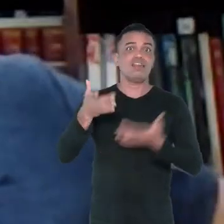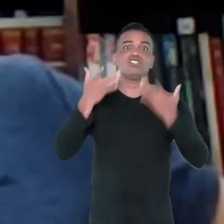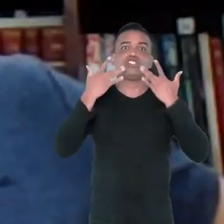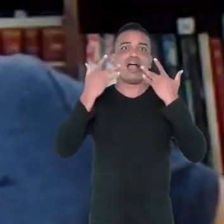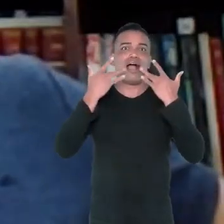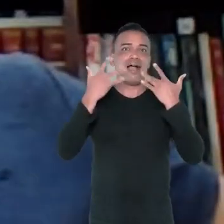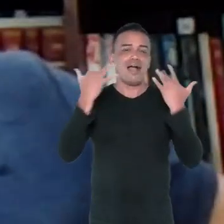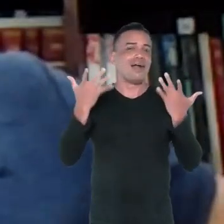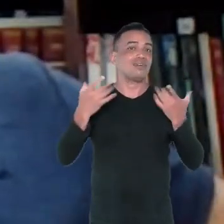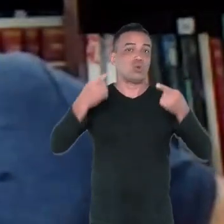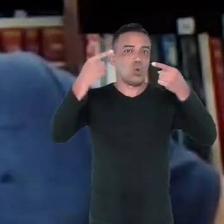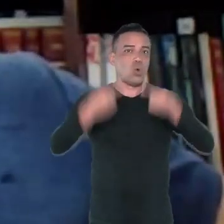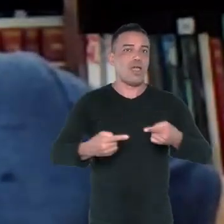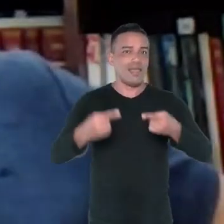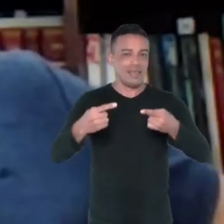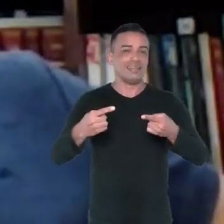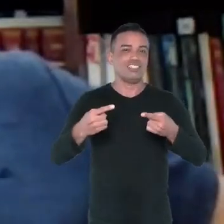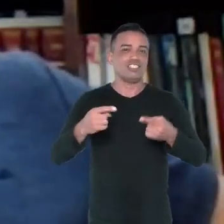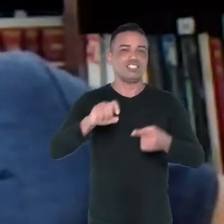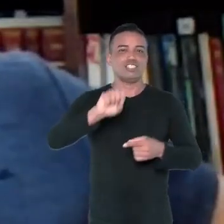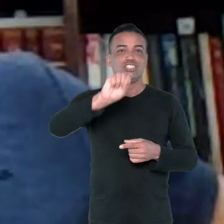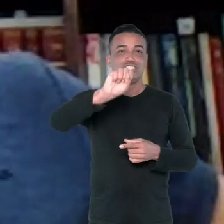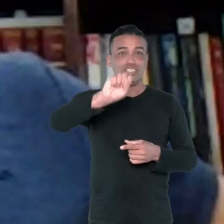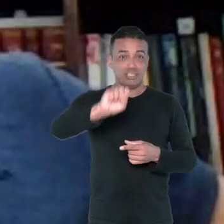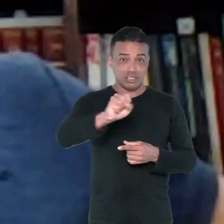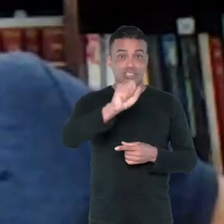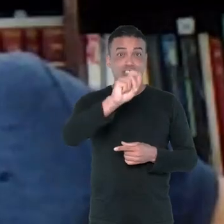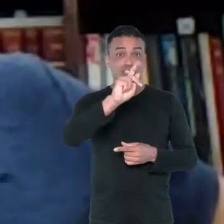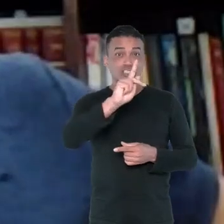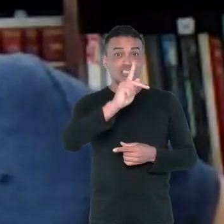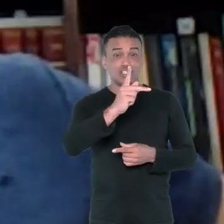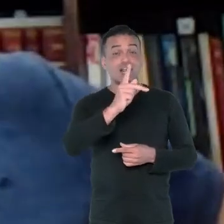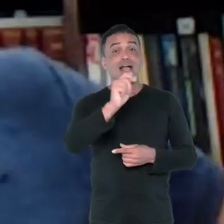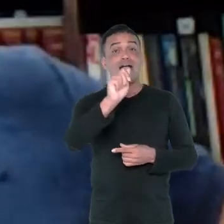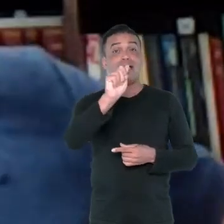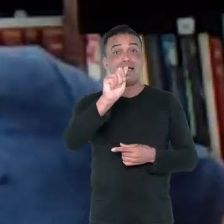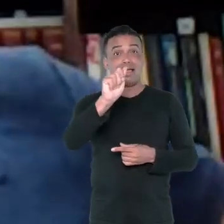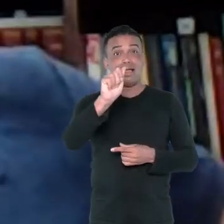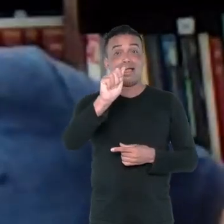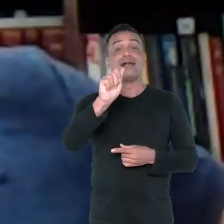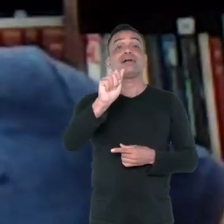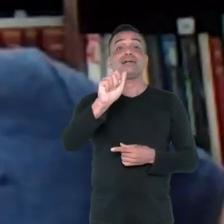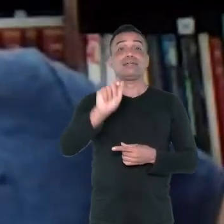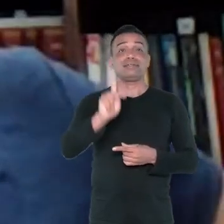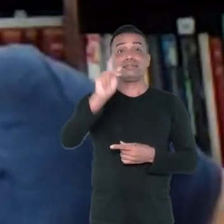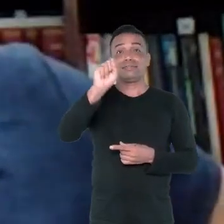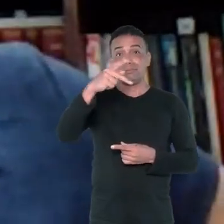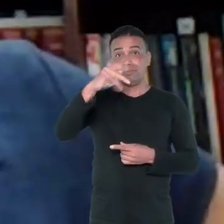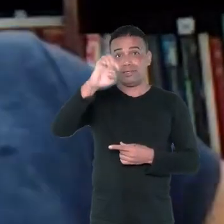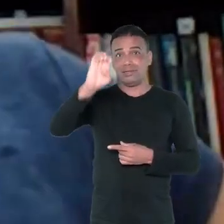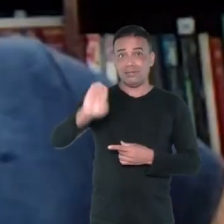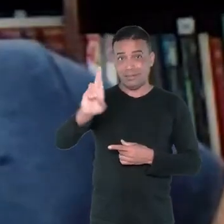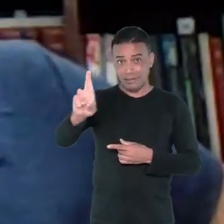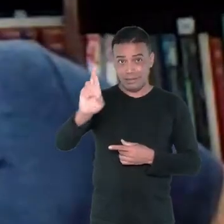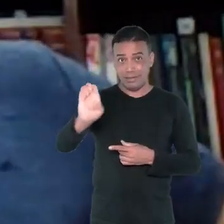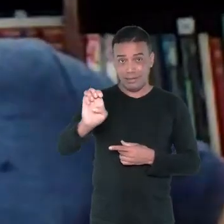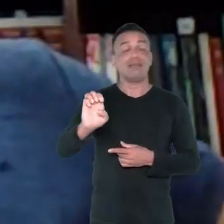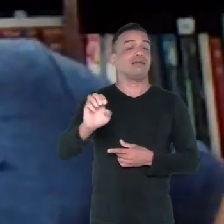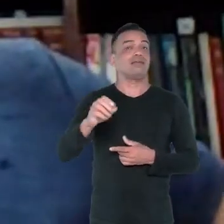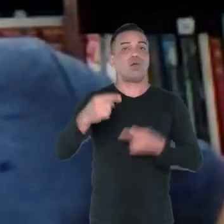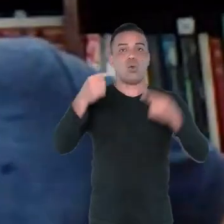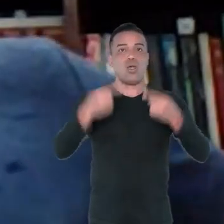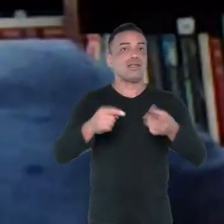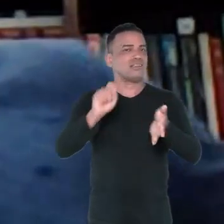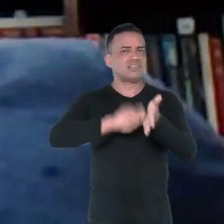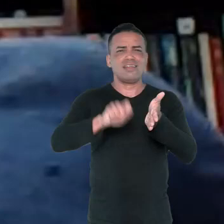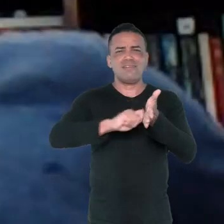concorrente do Shakespeare, que escreveu Fausto para o teatro. E depois